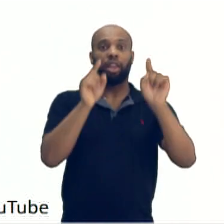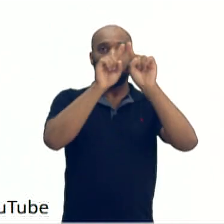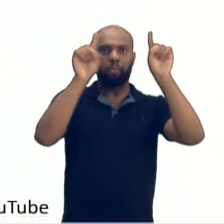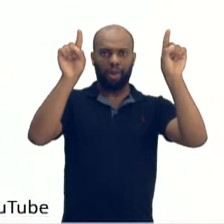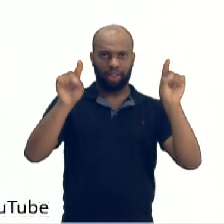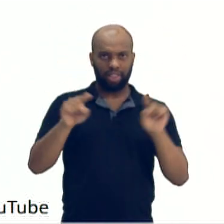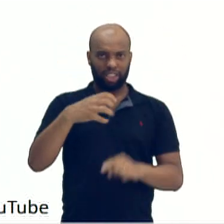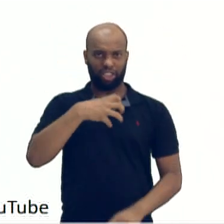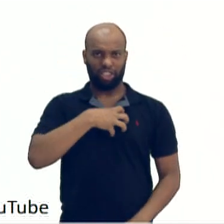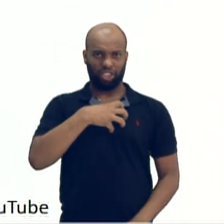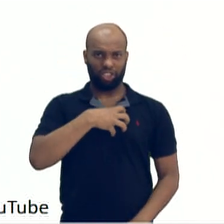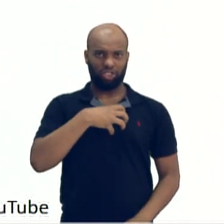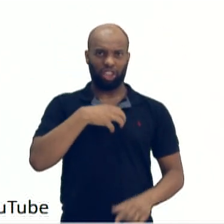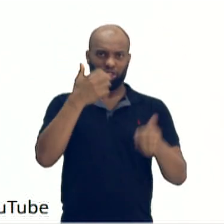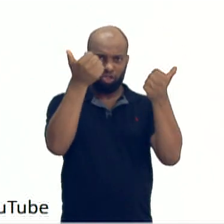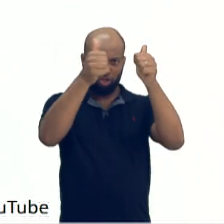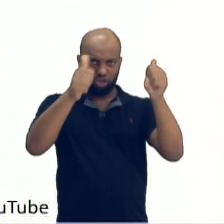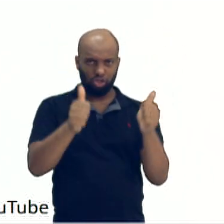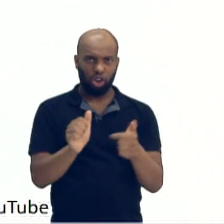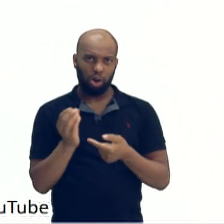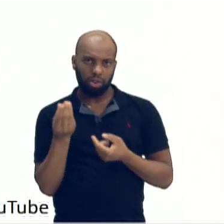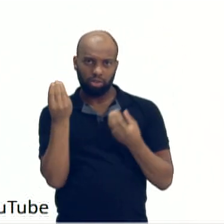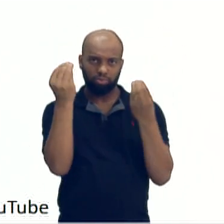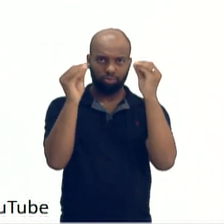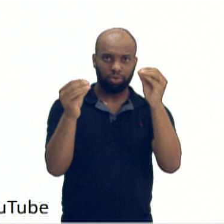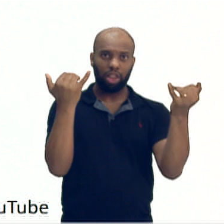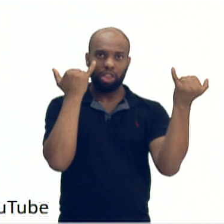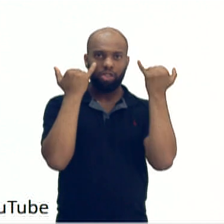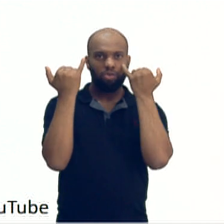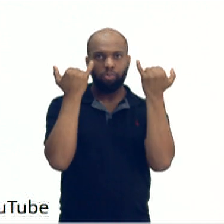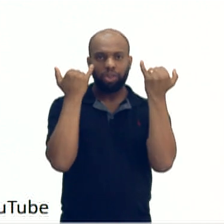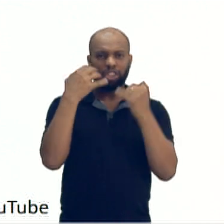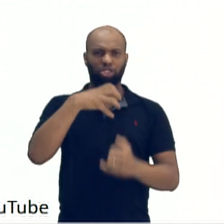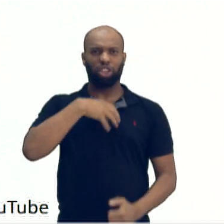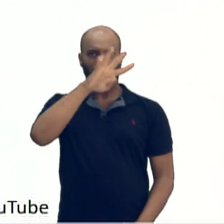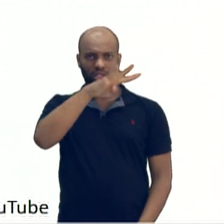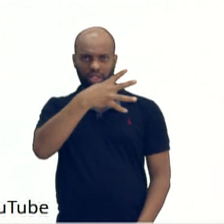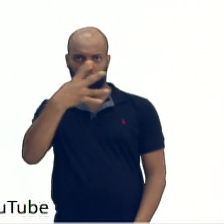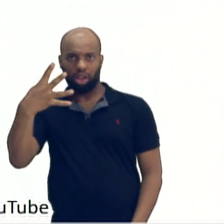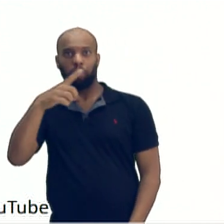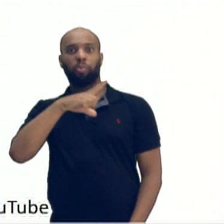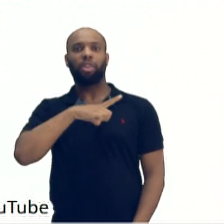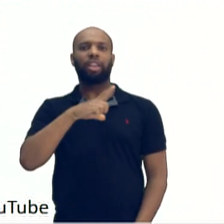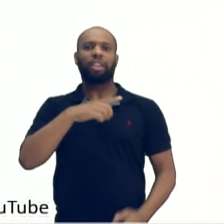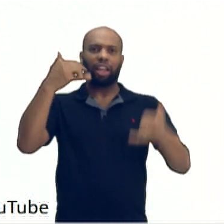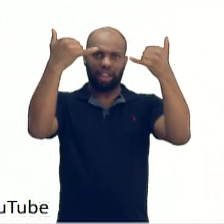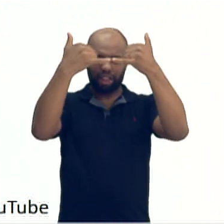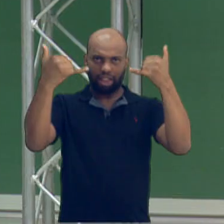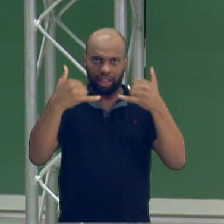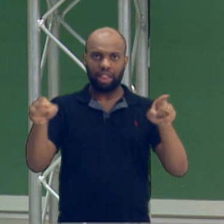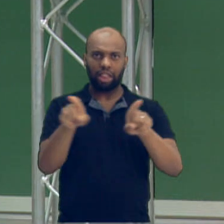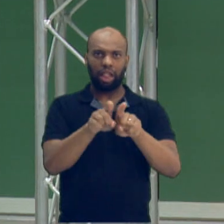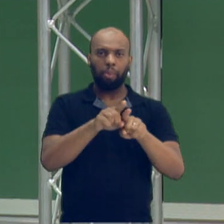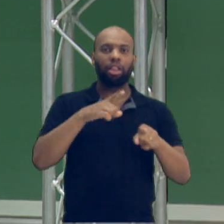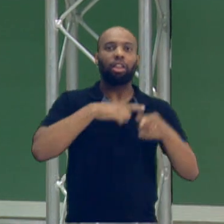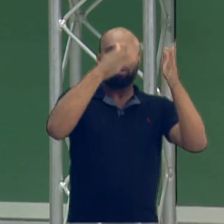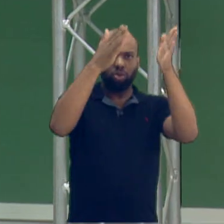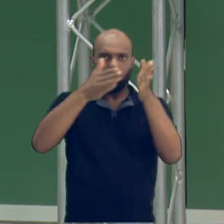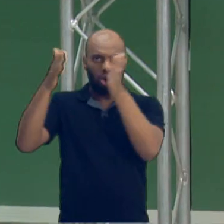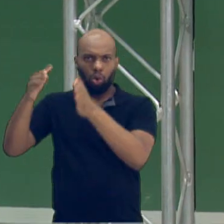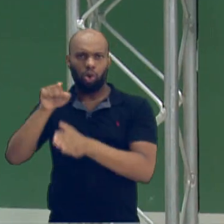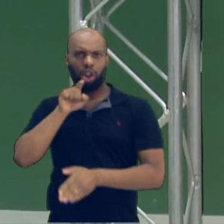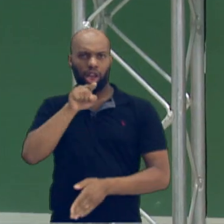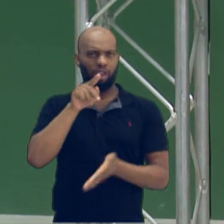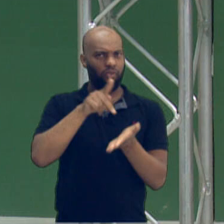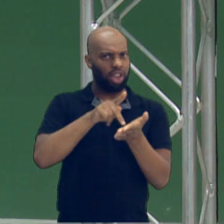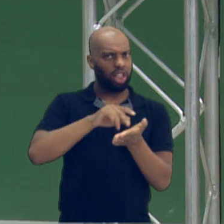de representação de dados numéricos em forma de tabelas com linhas e colunas. Isso é verdadeiro ou